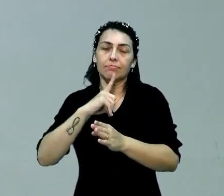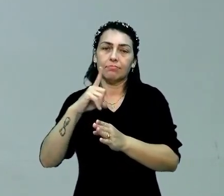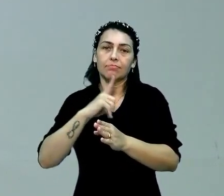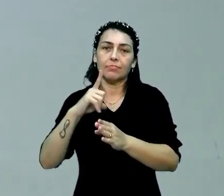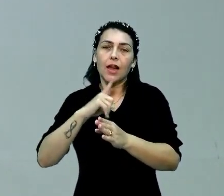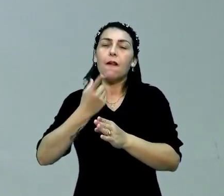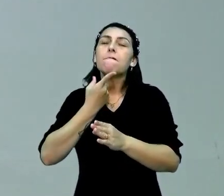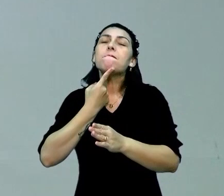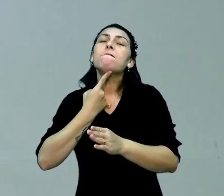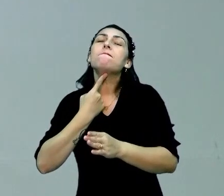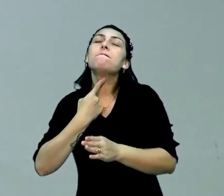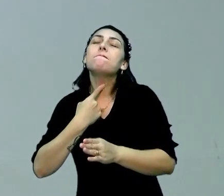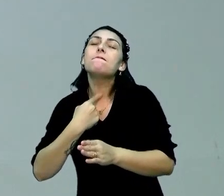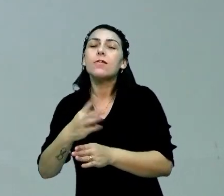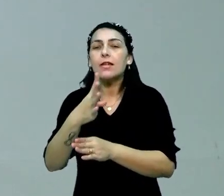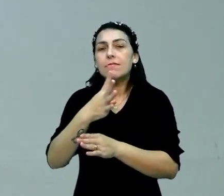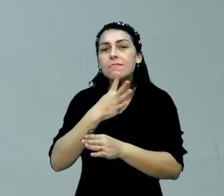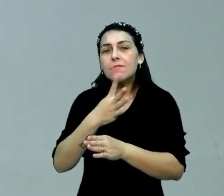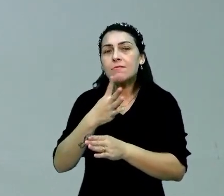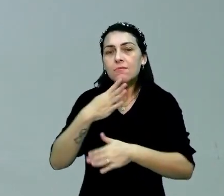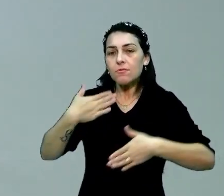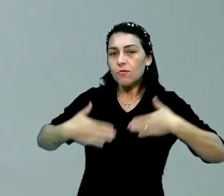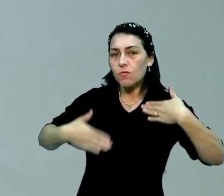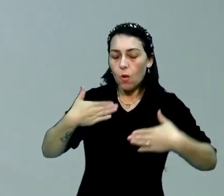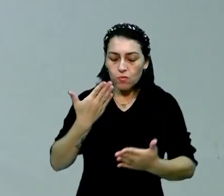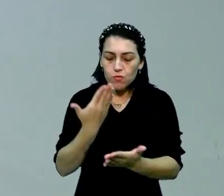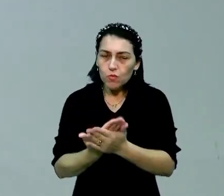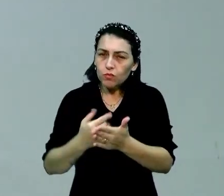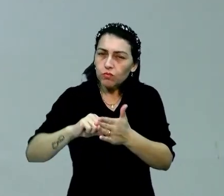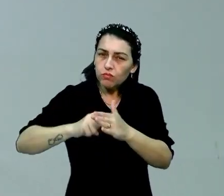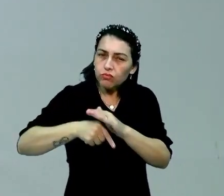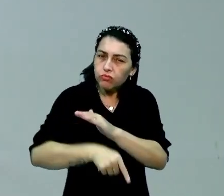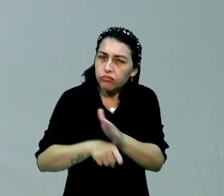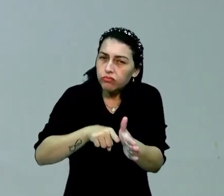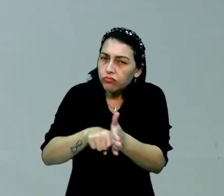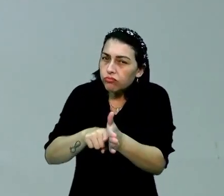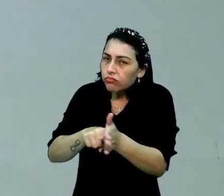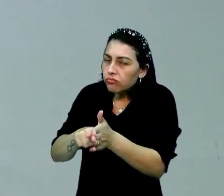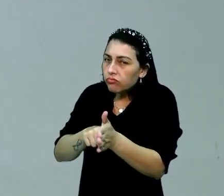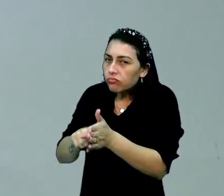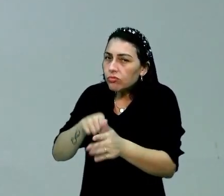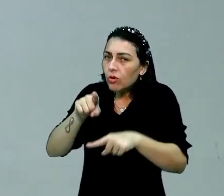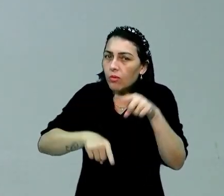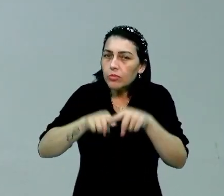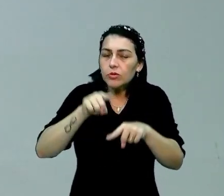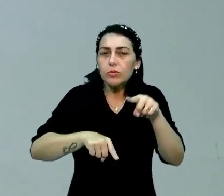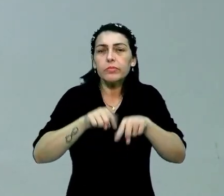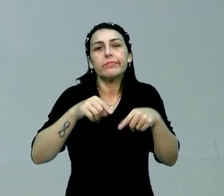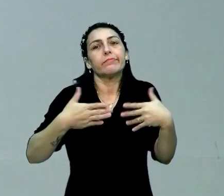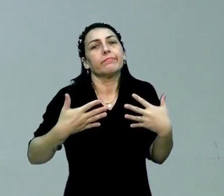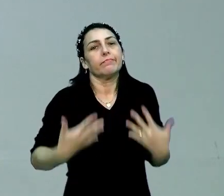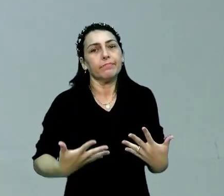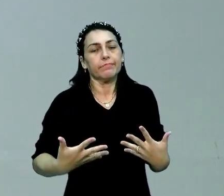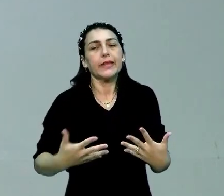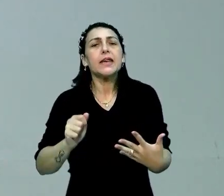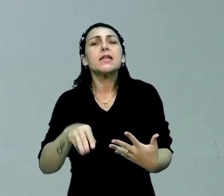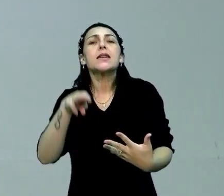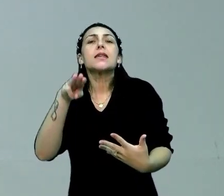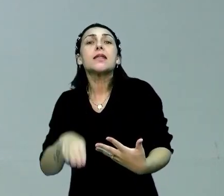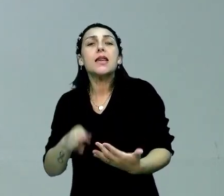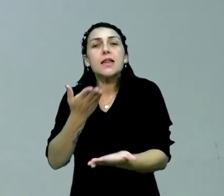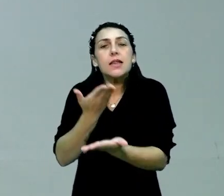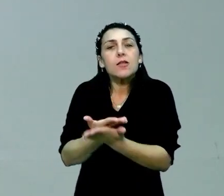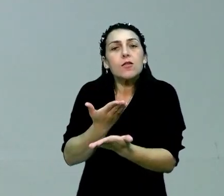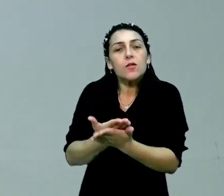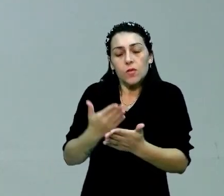a vontade de conhecer sobre o corpo, de estudar o corpo, de ter o corpo como instrumento. E aí, quem é que